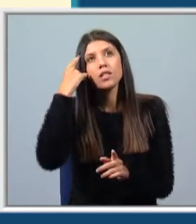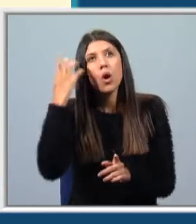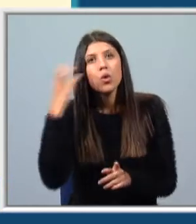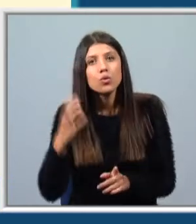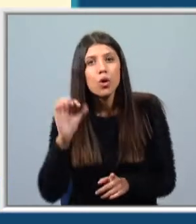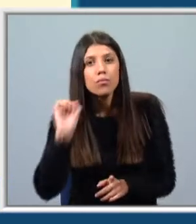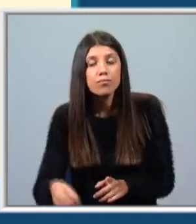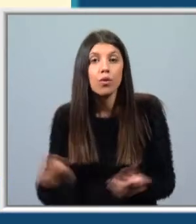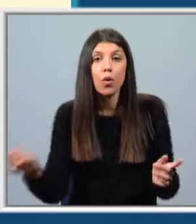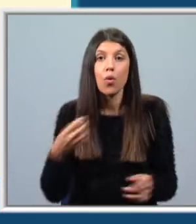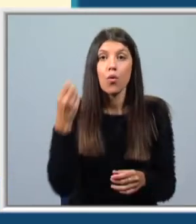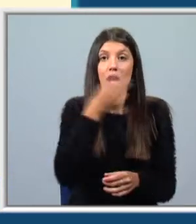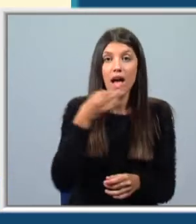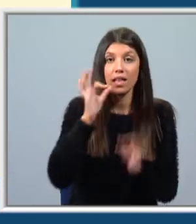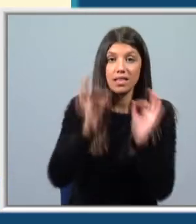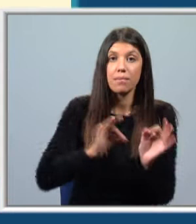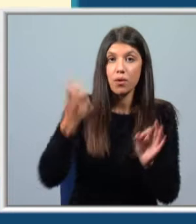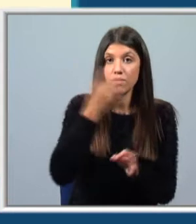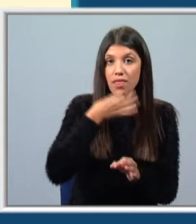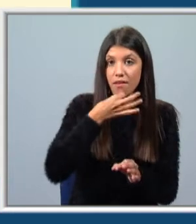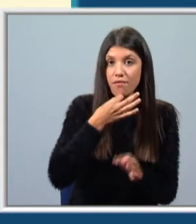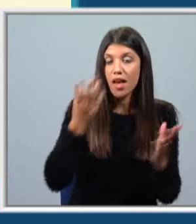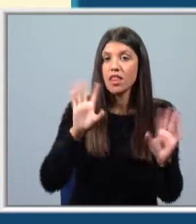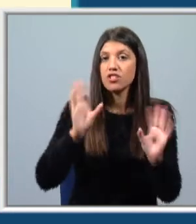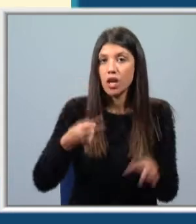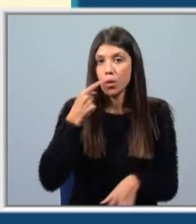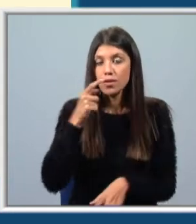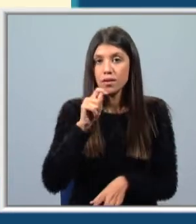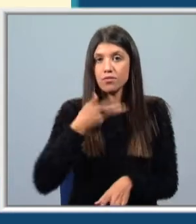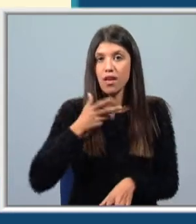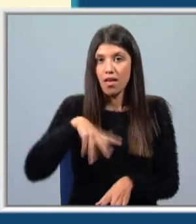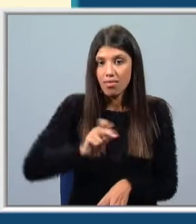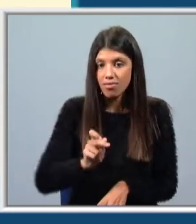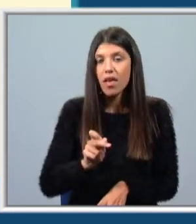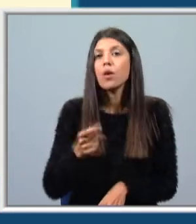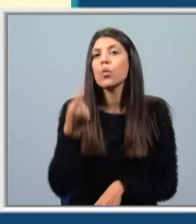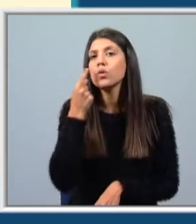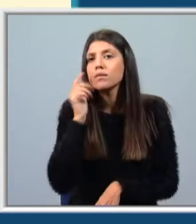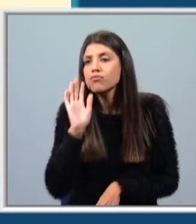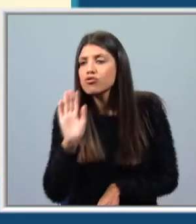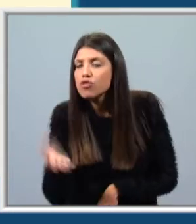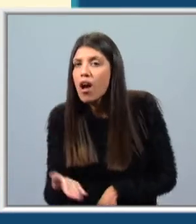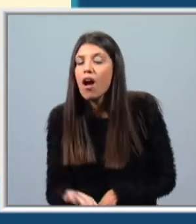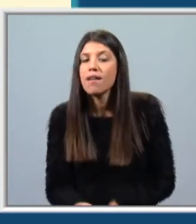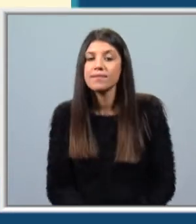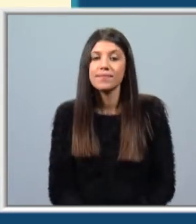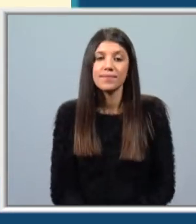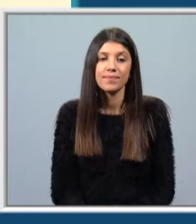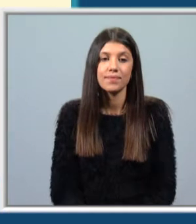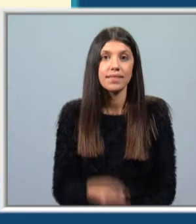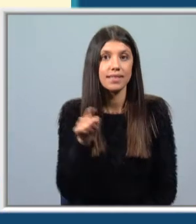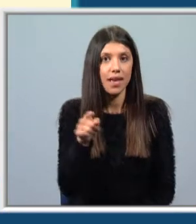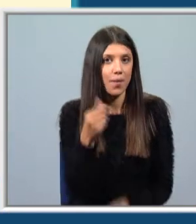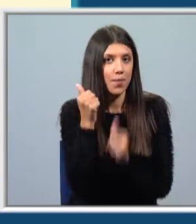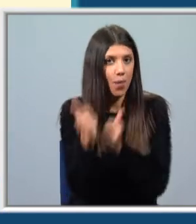a terapeuta da fala, Edna Barreto. Nós já trouxemos aqui outros exercícios e já trabalhámos aqui com a nossa querida Edna e tem sido